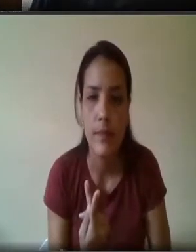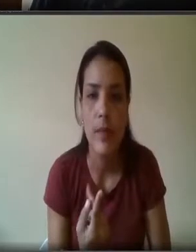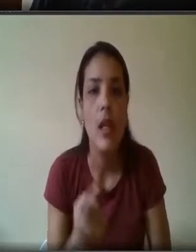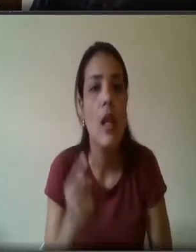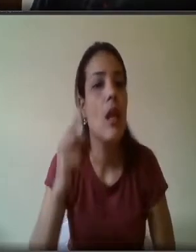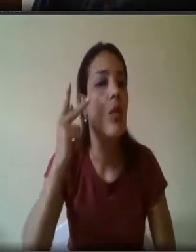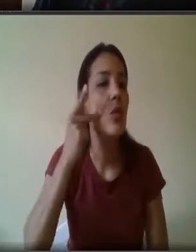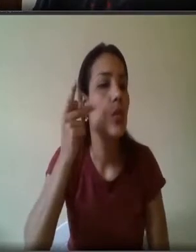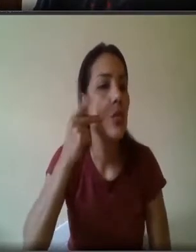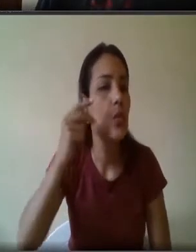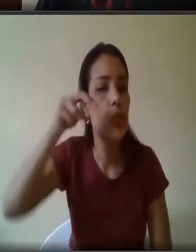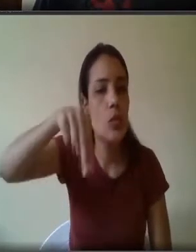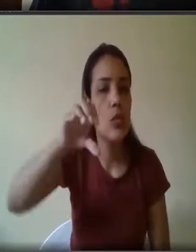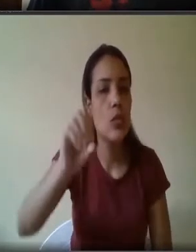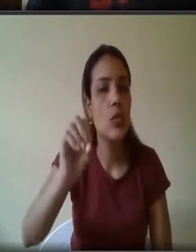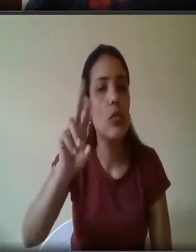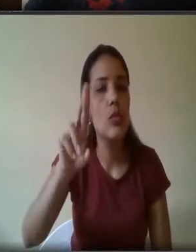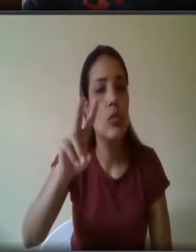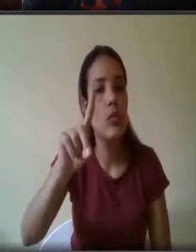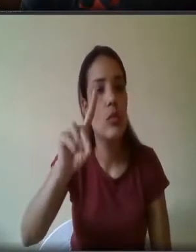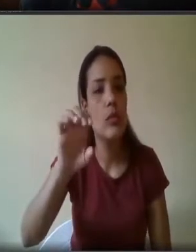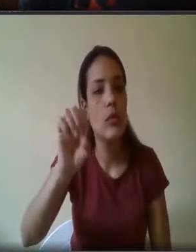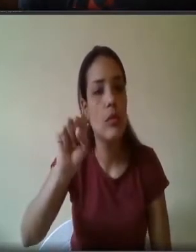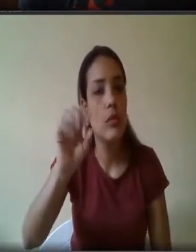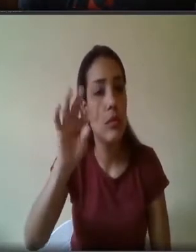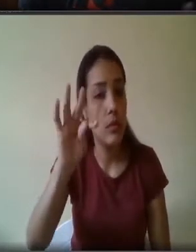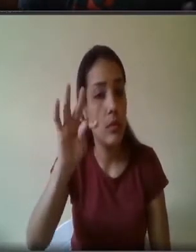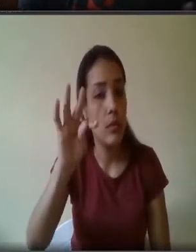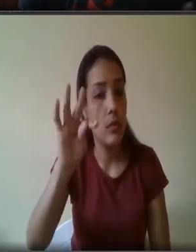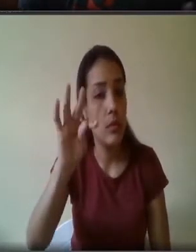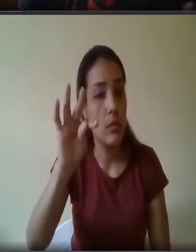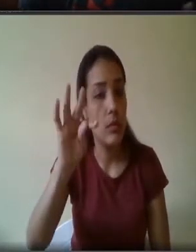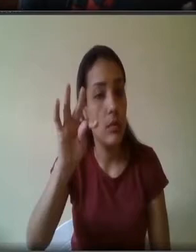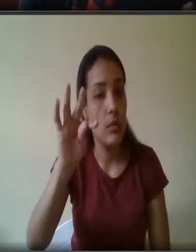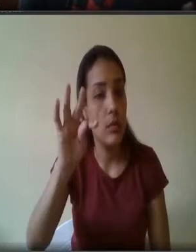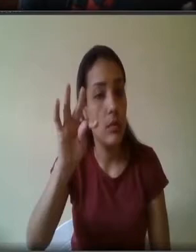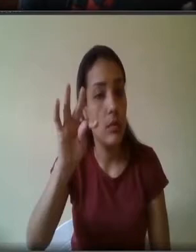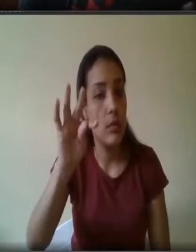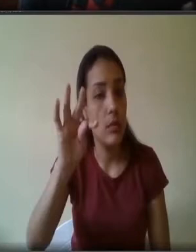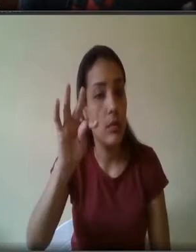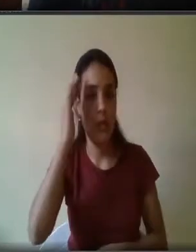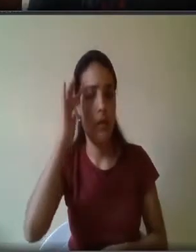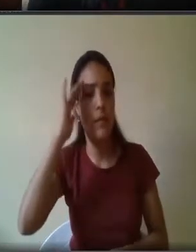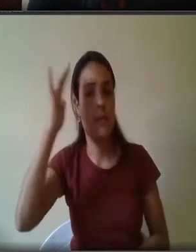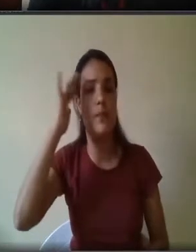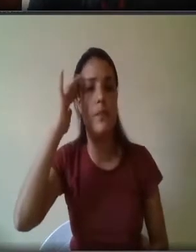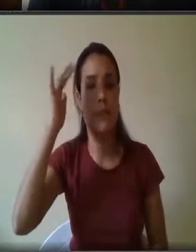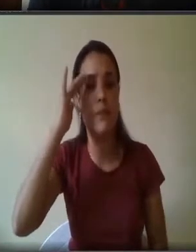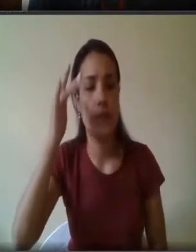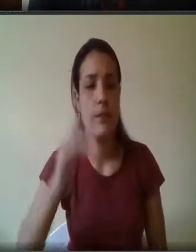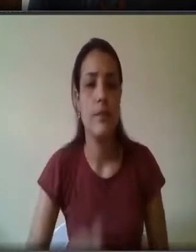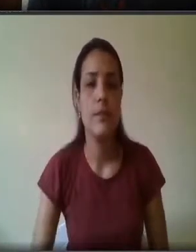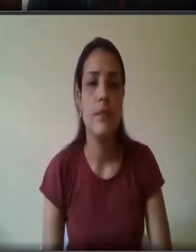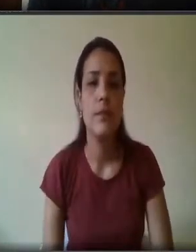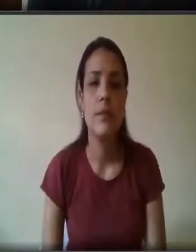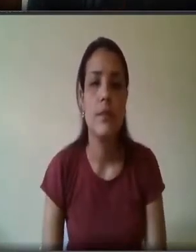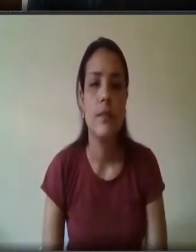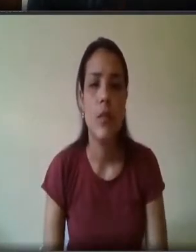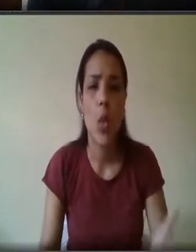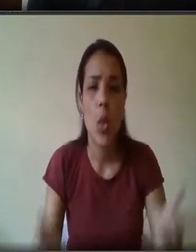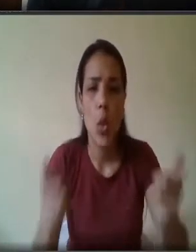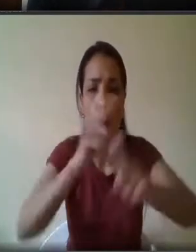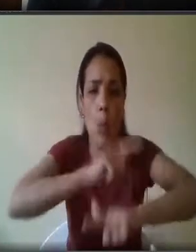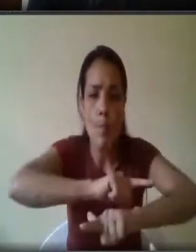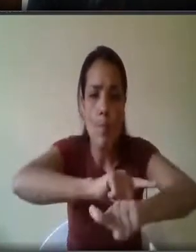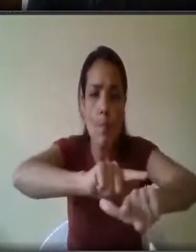Nordeste. É no Nordeste. Então eu queria que vocês imaginassem, por exemplo, aqui essa imagem. Ó, vocês estão vendo que nós estamos no deserto do Saara. Essa